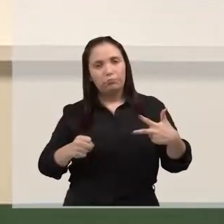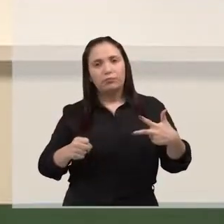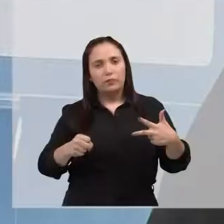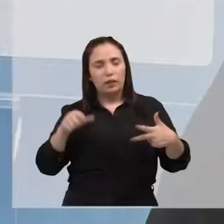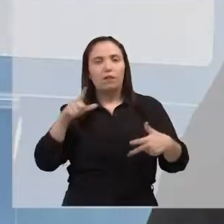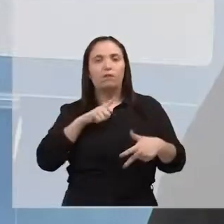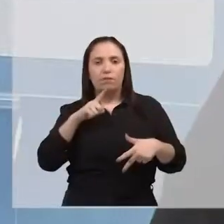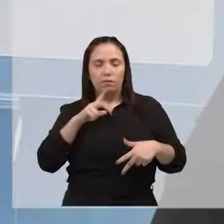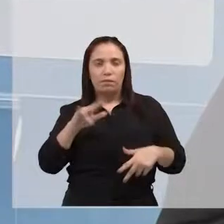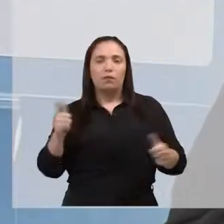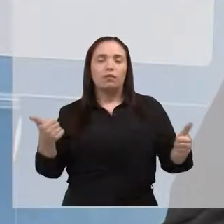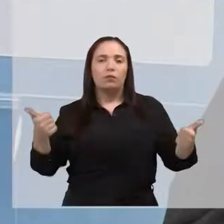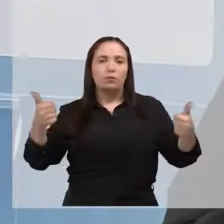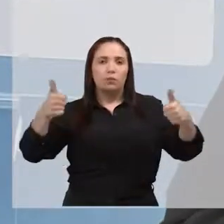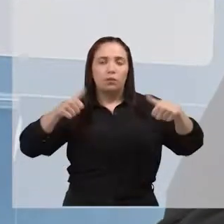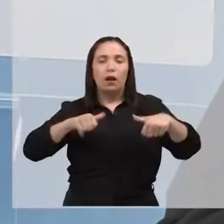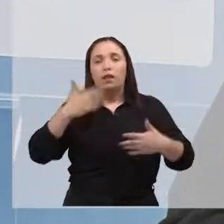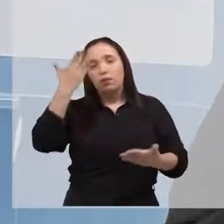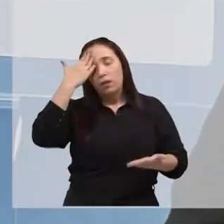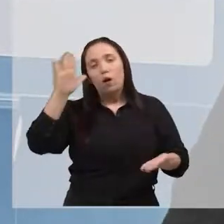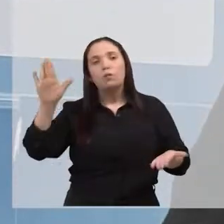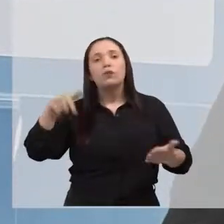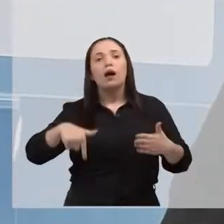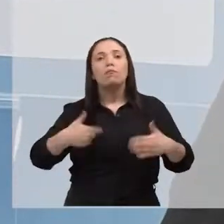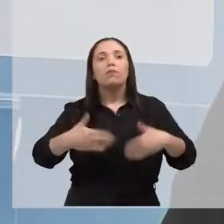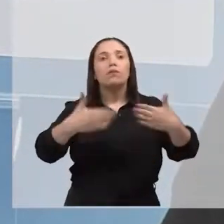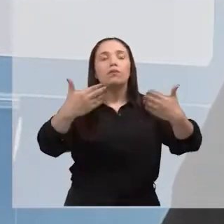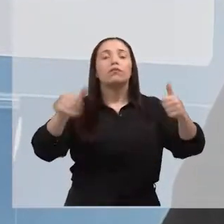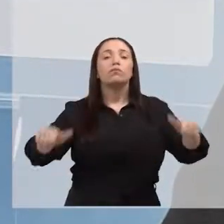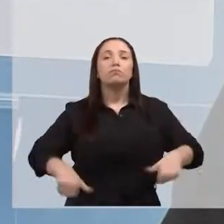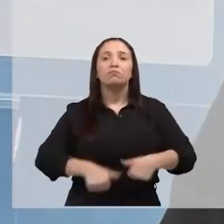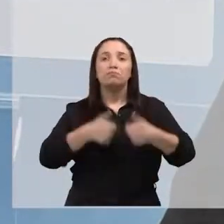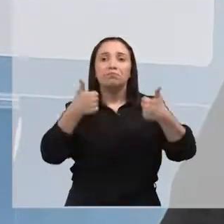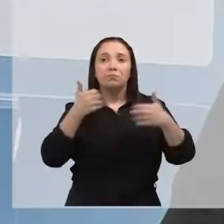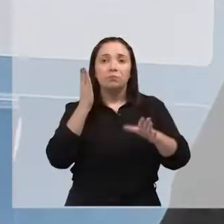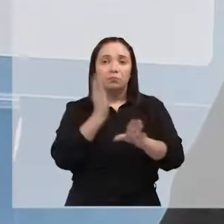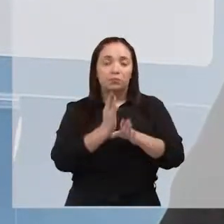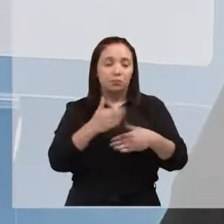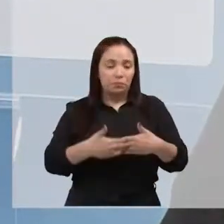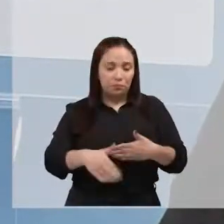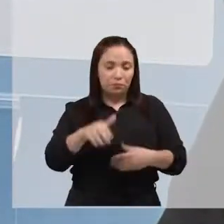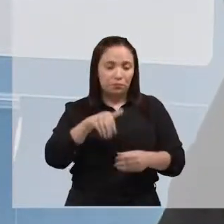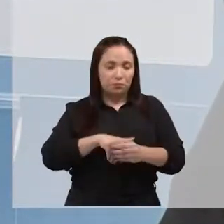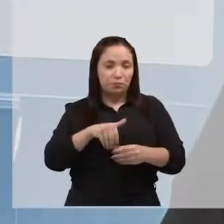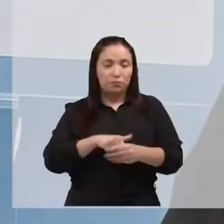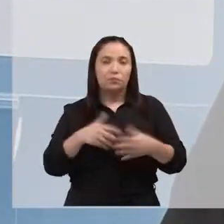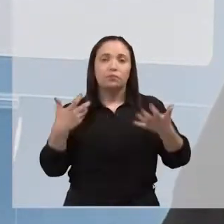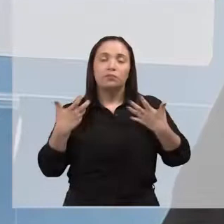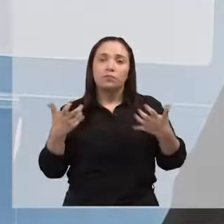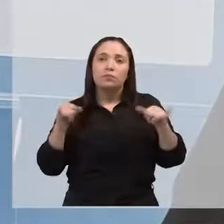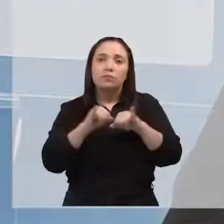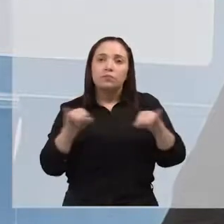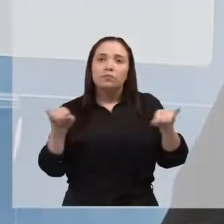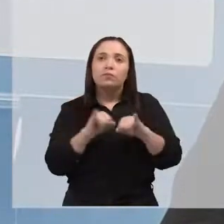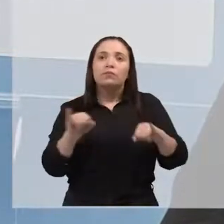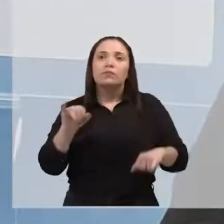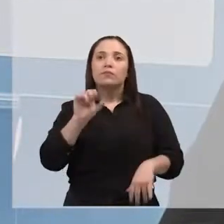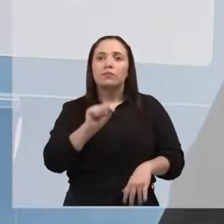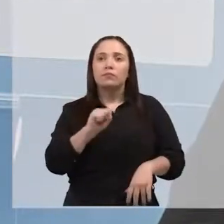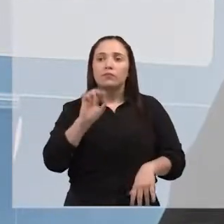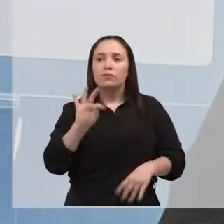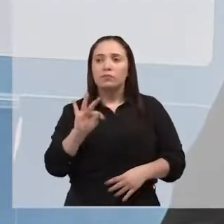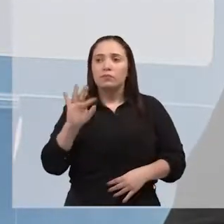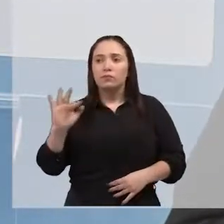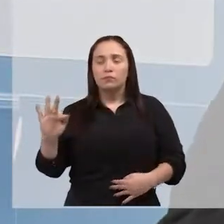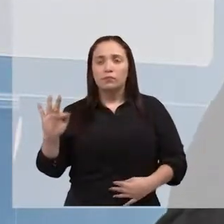água abaixo e a gente não sabe onde vai parar esse país numa eleição. Carlinhos, nessa situação. O que eu quero dizer bem claro que o Supremo Tribunal Federal